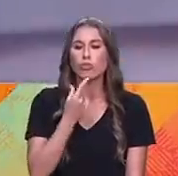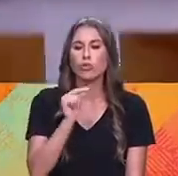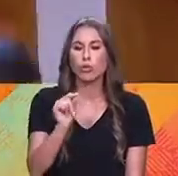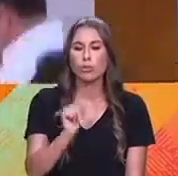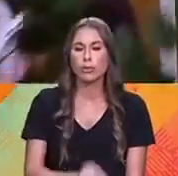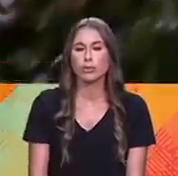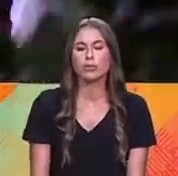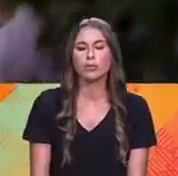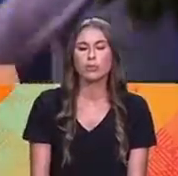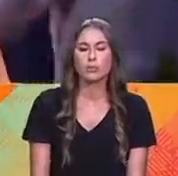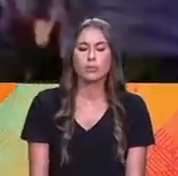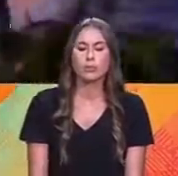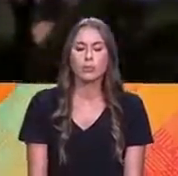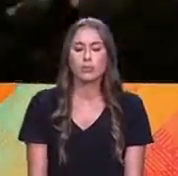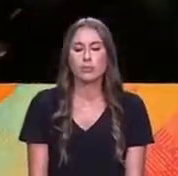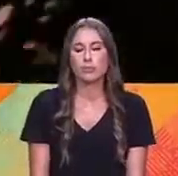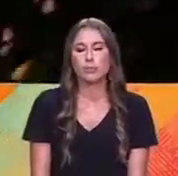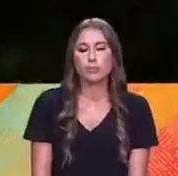consigo.